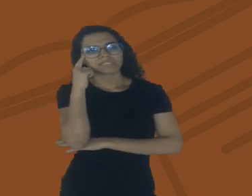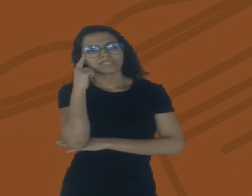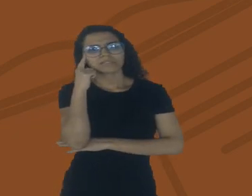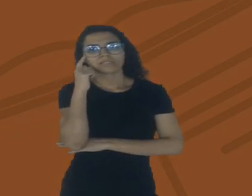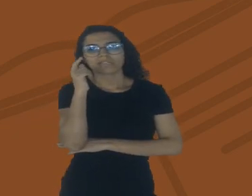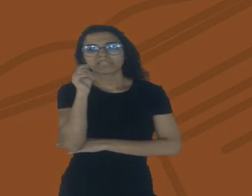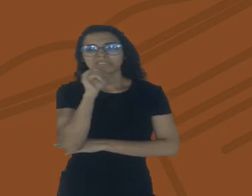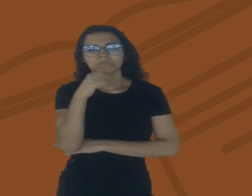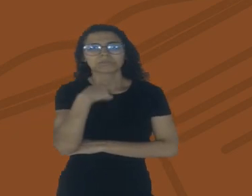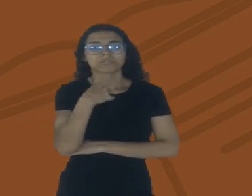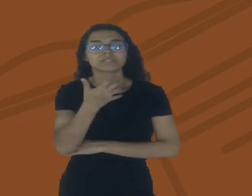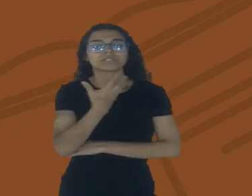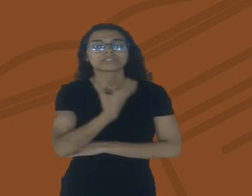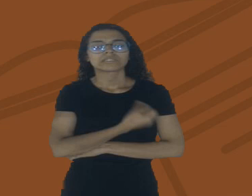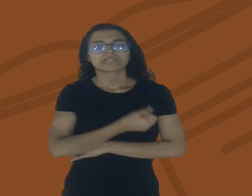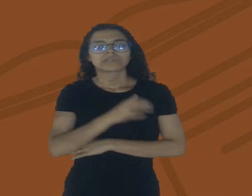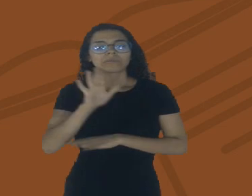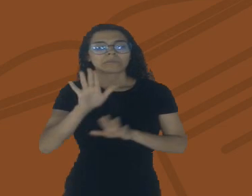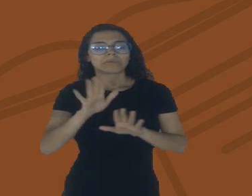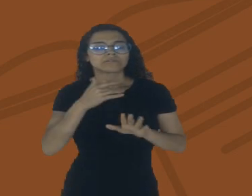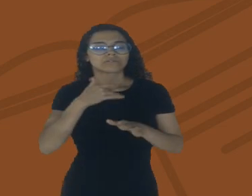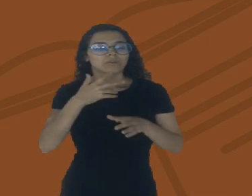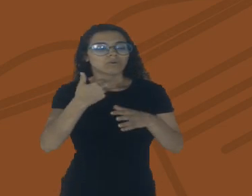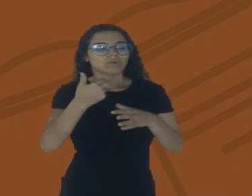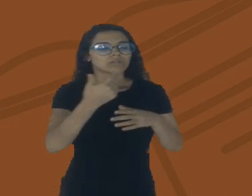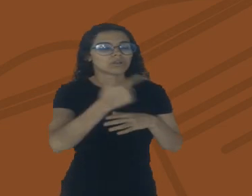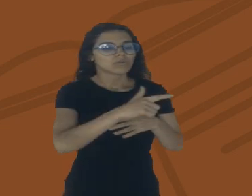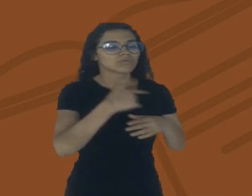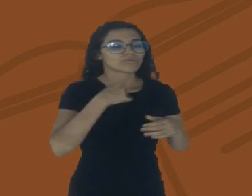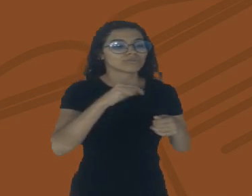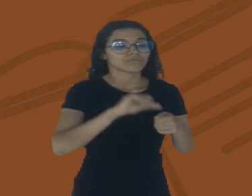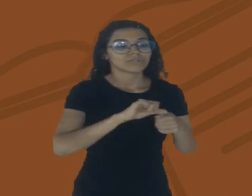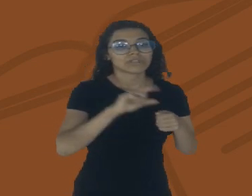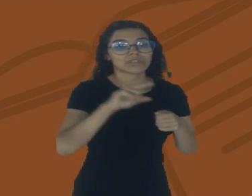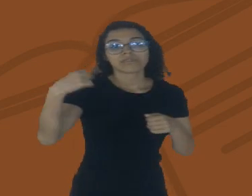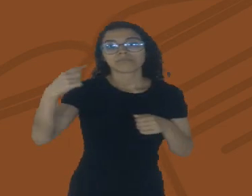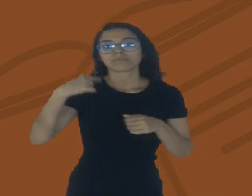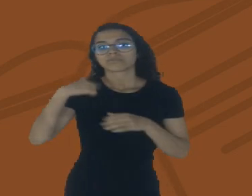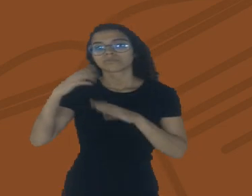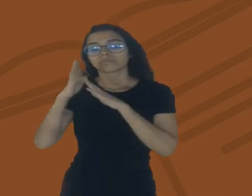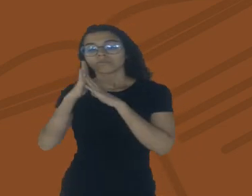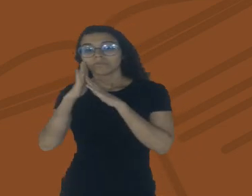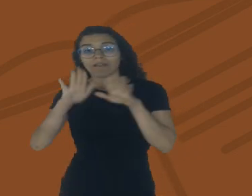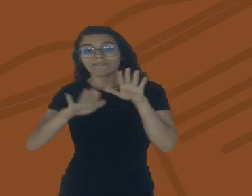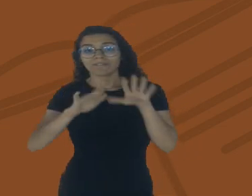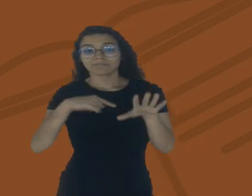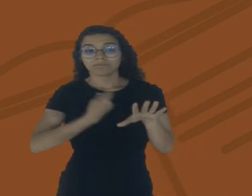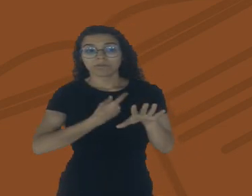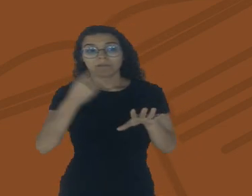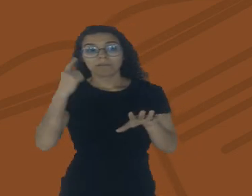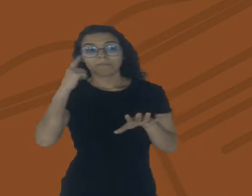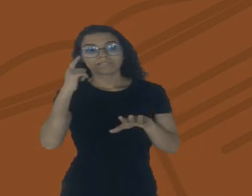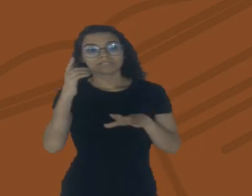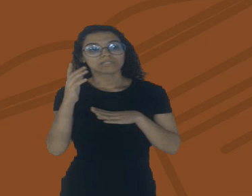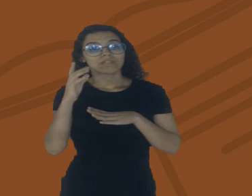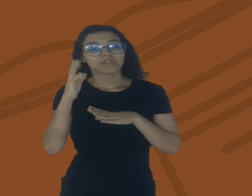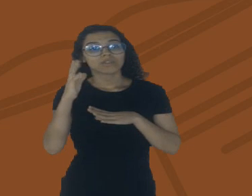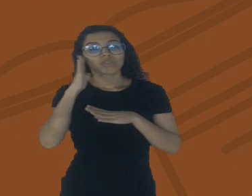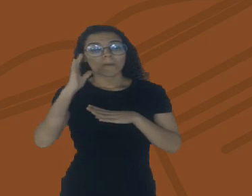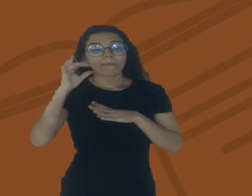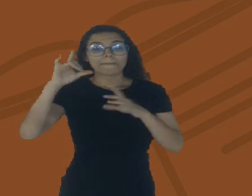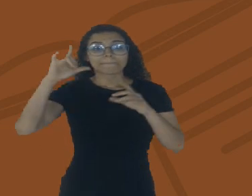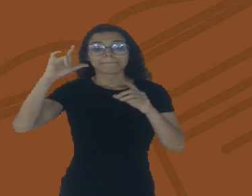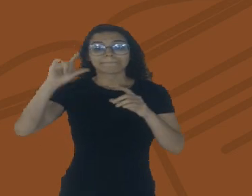Eu estou tão cansado, mas vou fazer outras coisas ainda, depois eu durmo. E às vezes a gente evita dormir as horas necessárias que